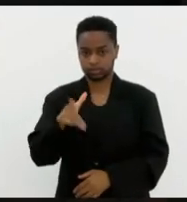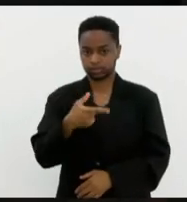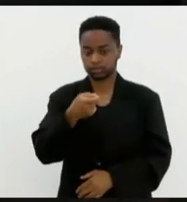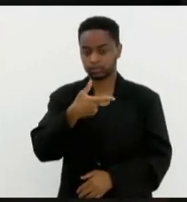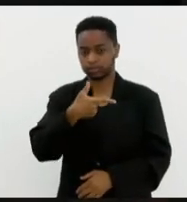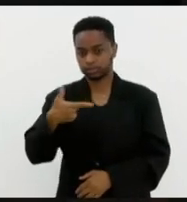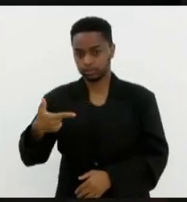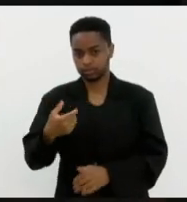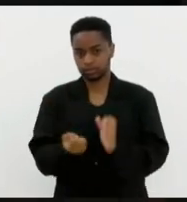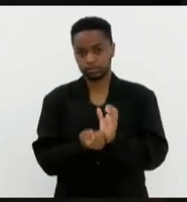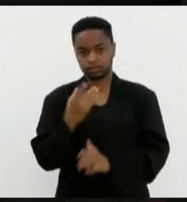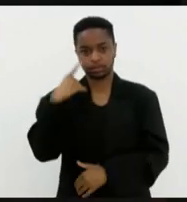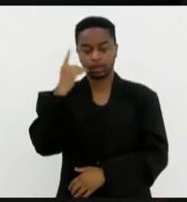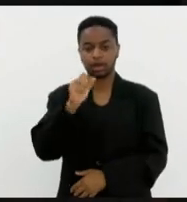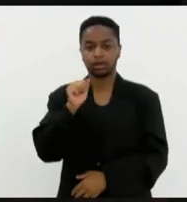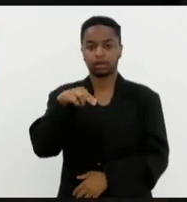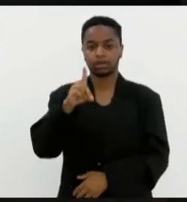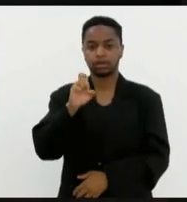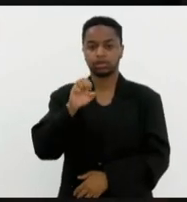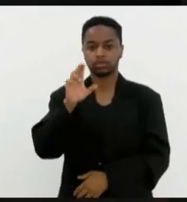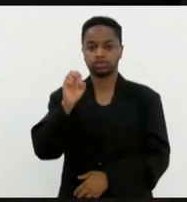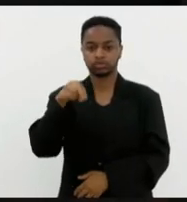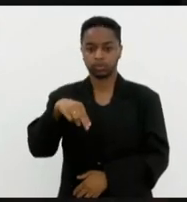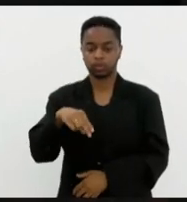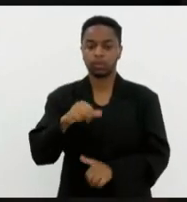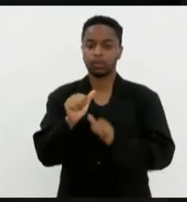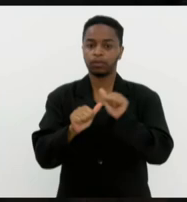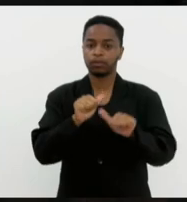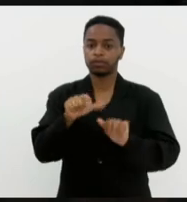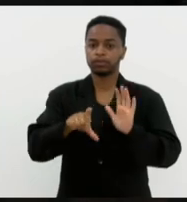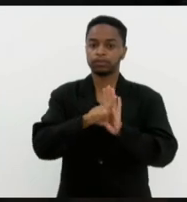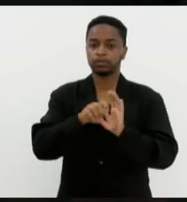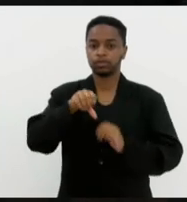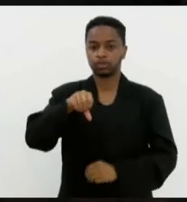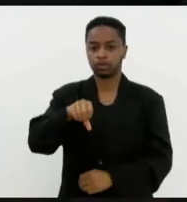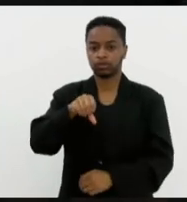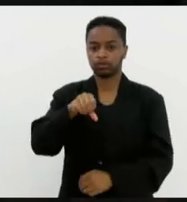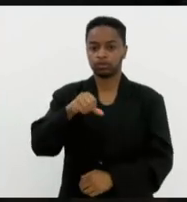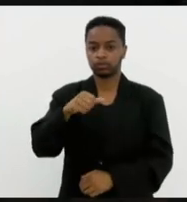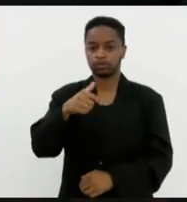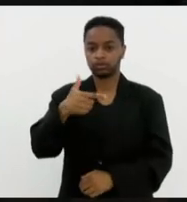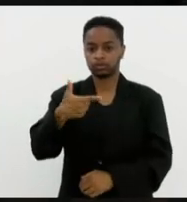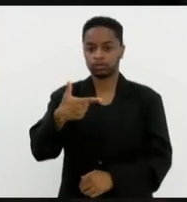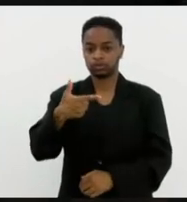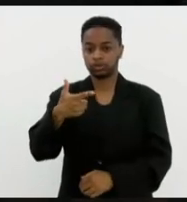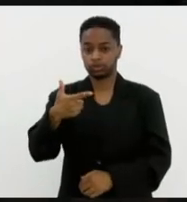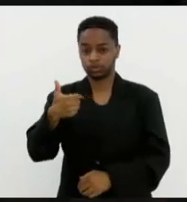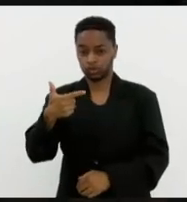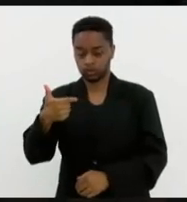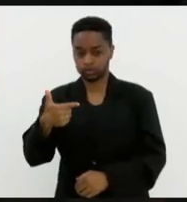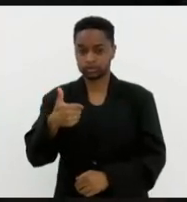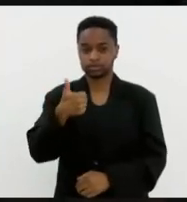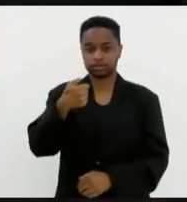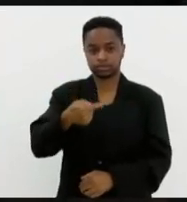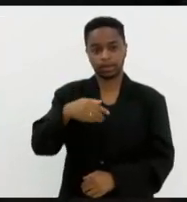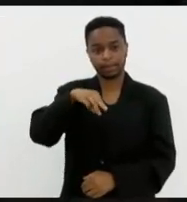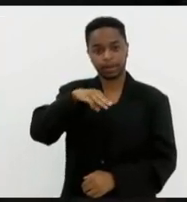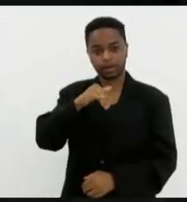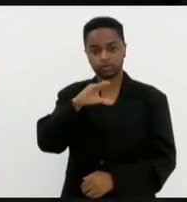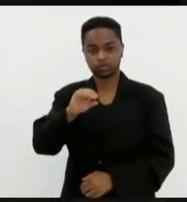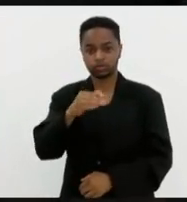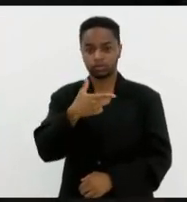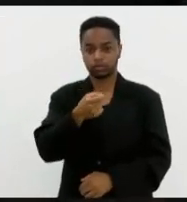5.347/2022, de autoria do deputado Anderson Moraes, que altera a lei número 9.212, de 17 de março de